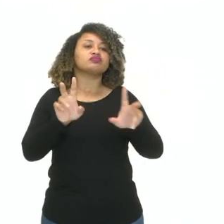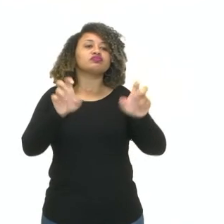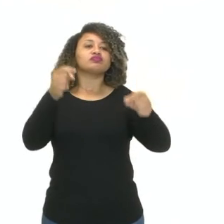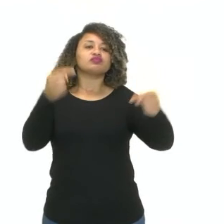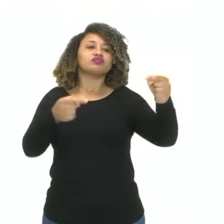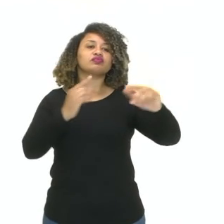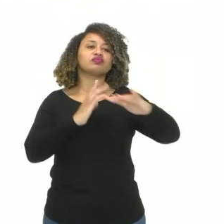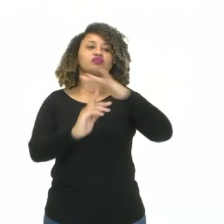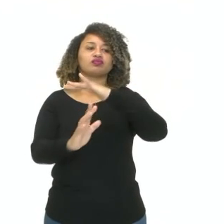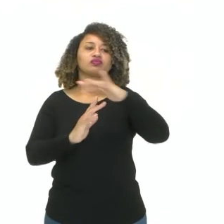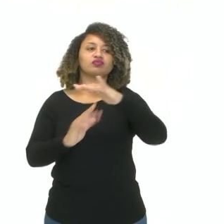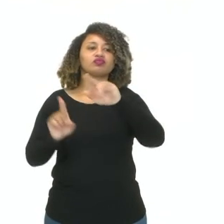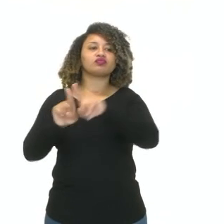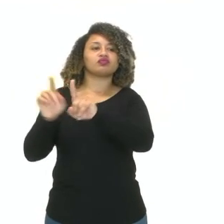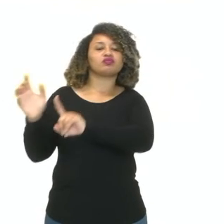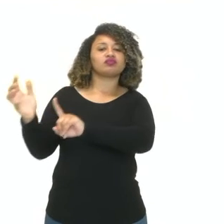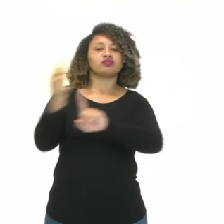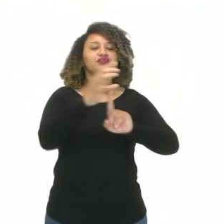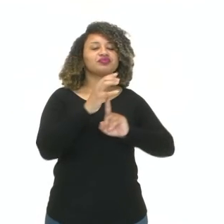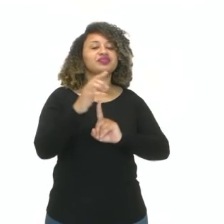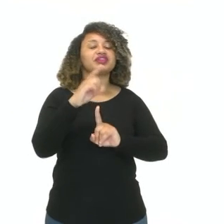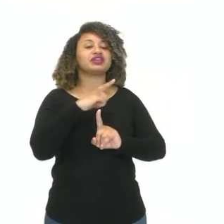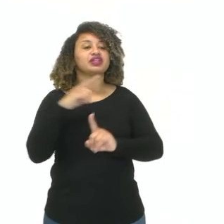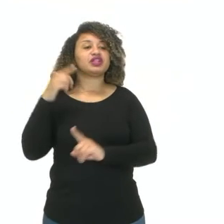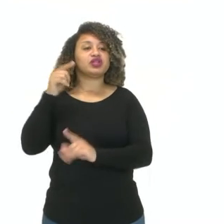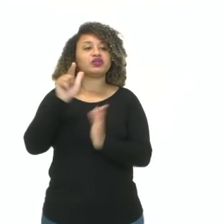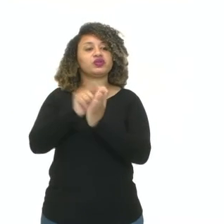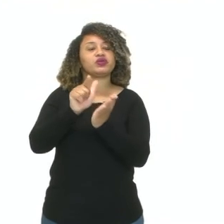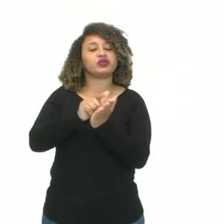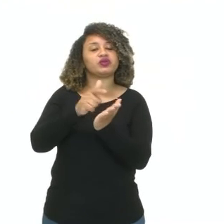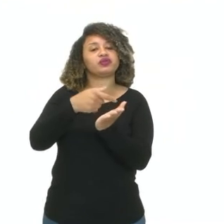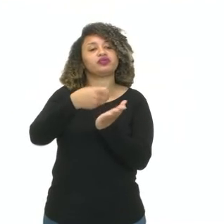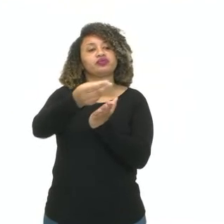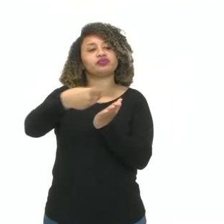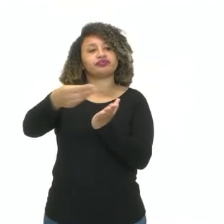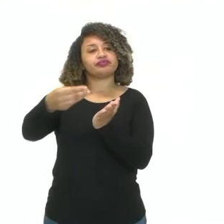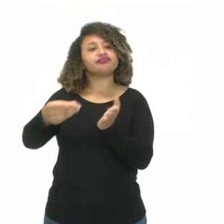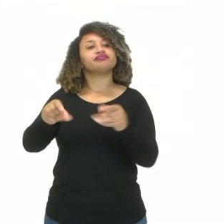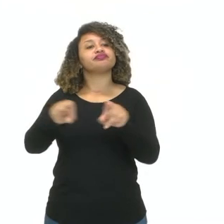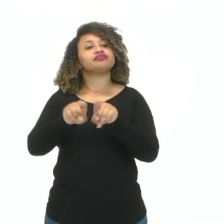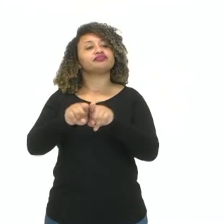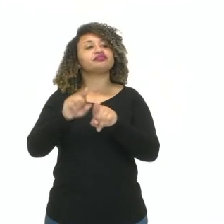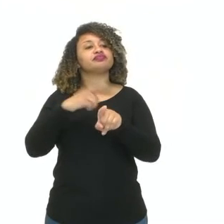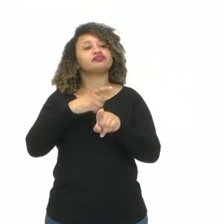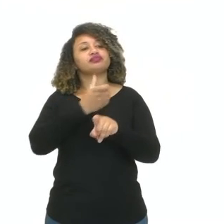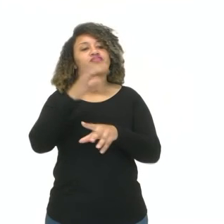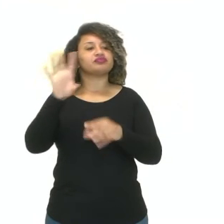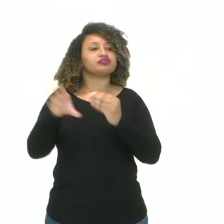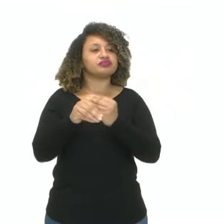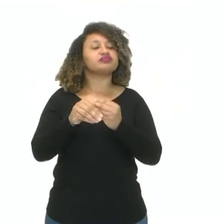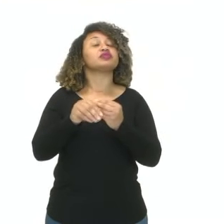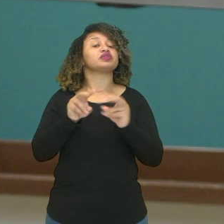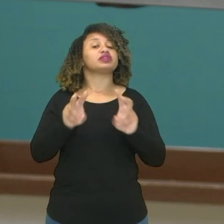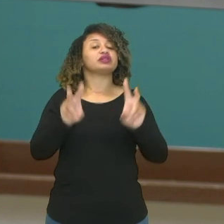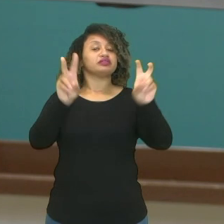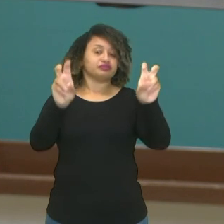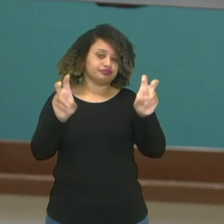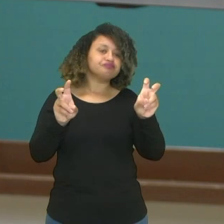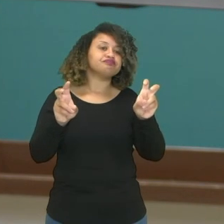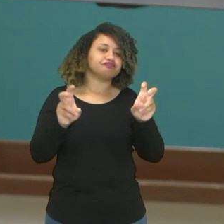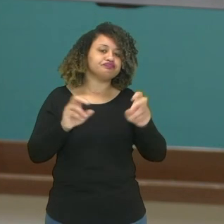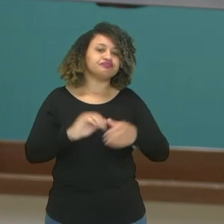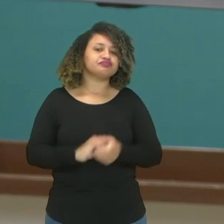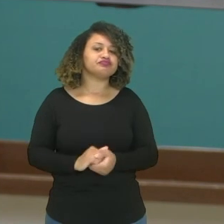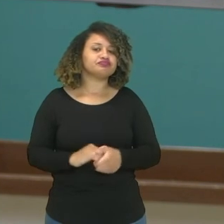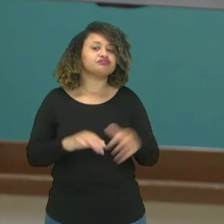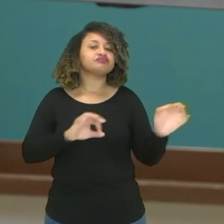o tema da imigração e a influência do discurso panfletário, apresentando conclusões sobre a problemática.